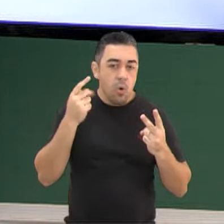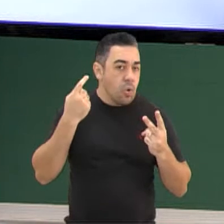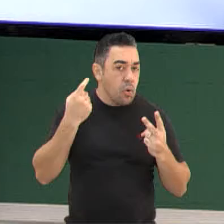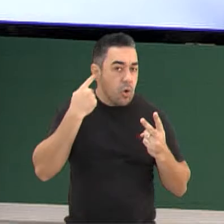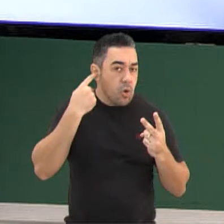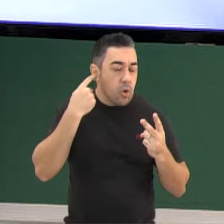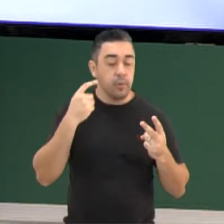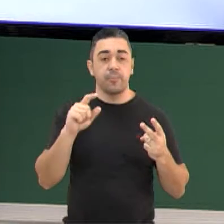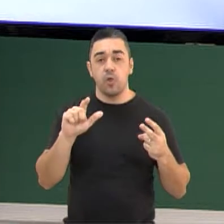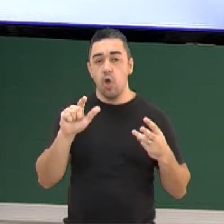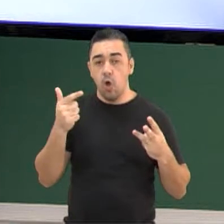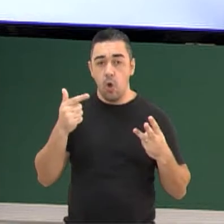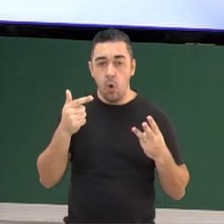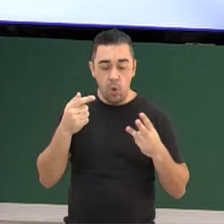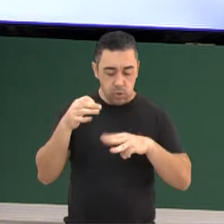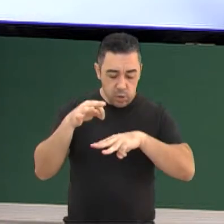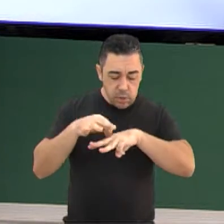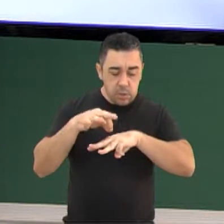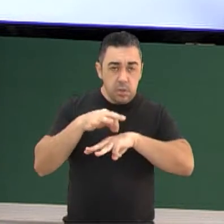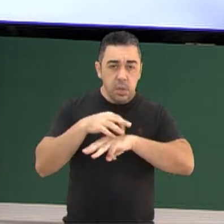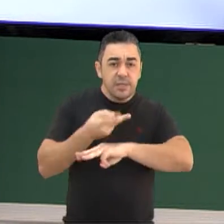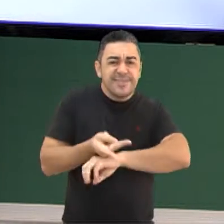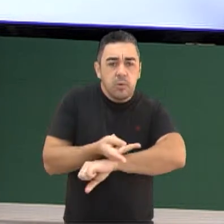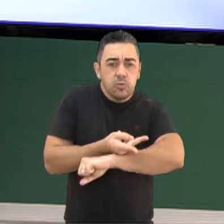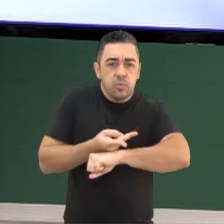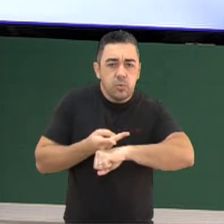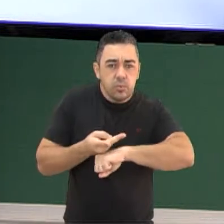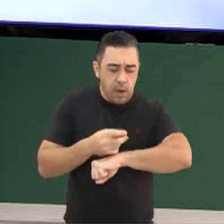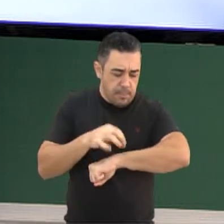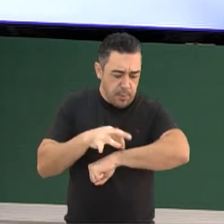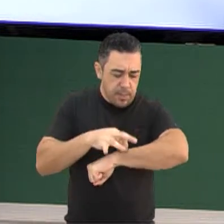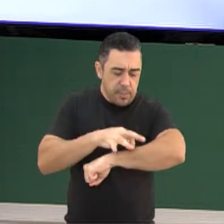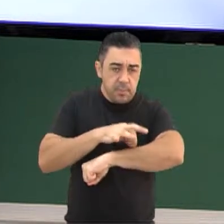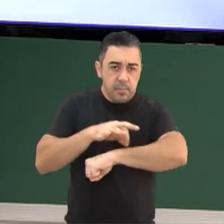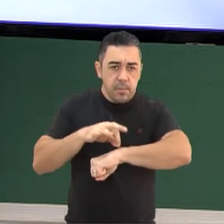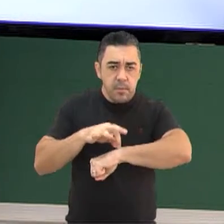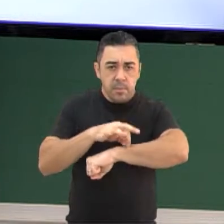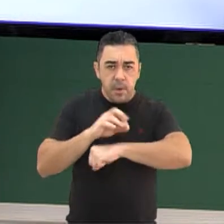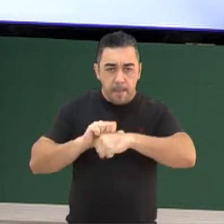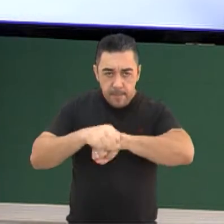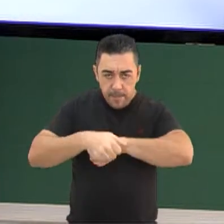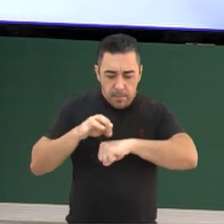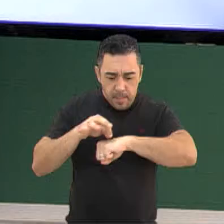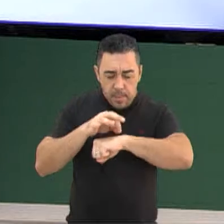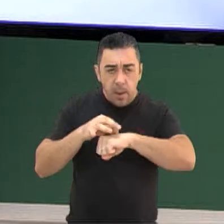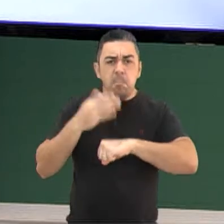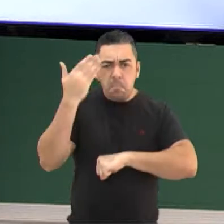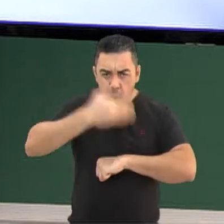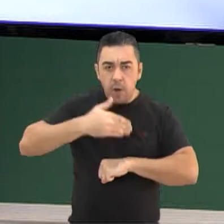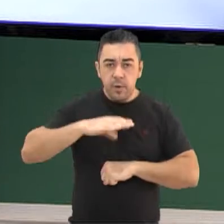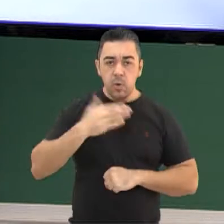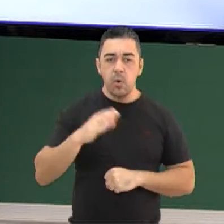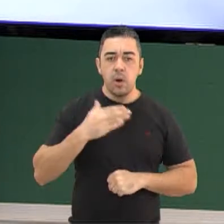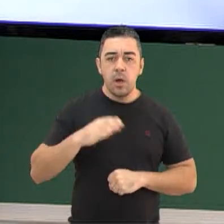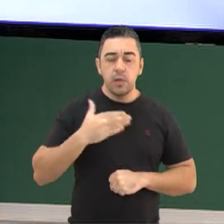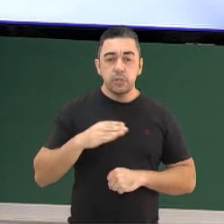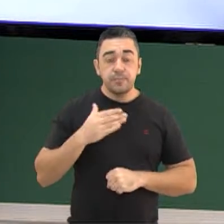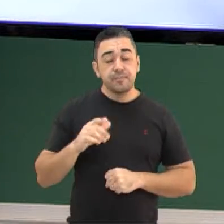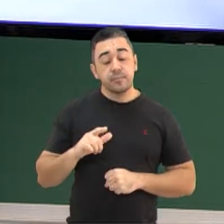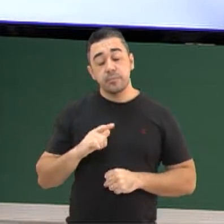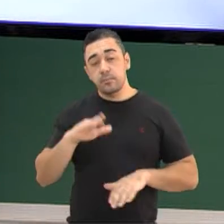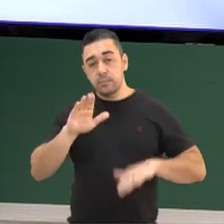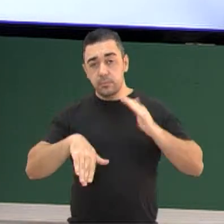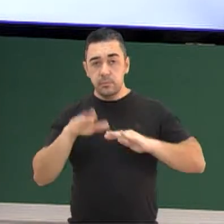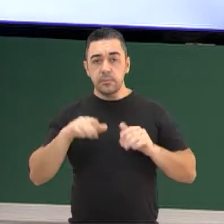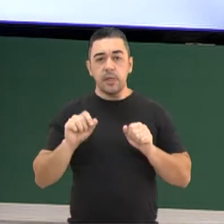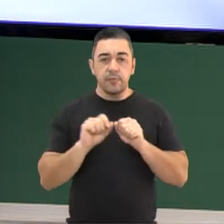fazem tatuagens rasgando a pele, furando a pele, que também é uma prova de coragem e destreza. Às vezes tem que